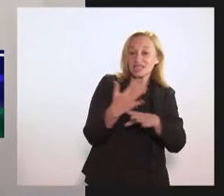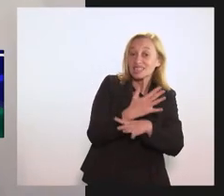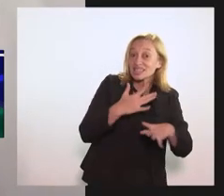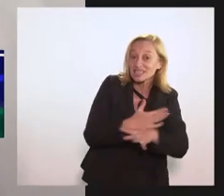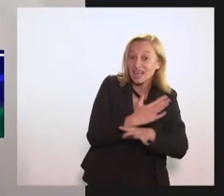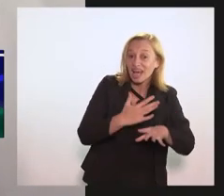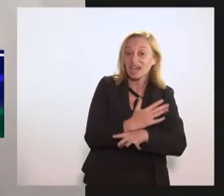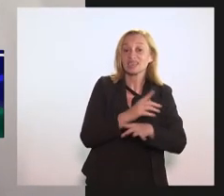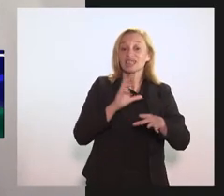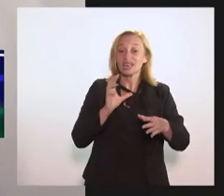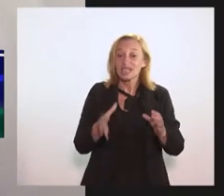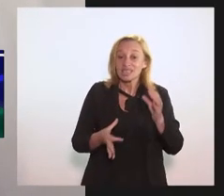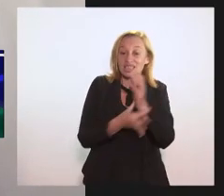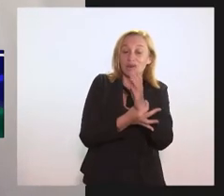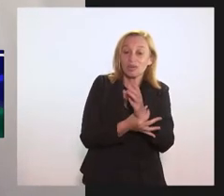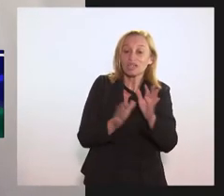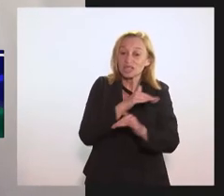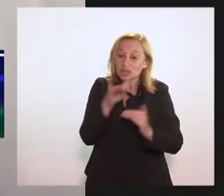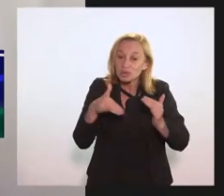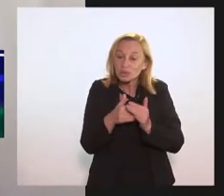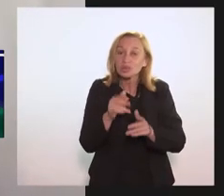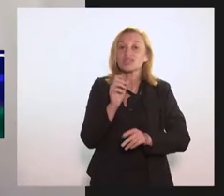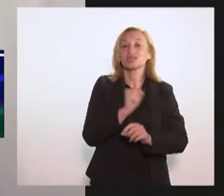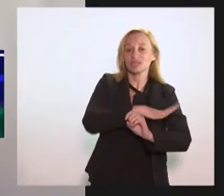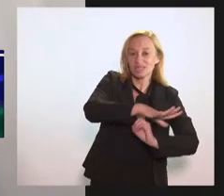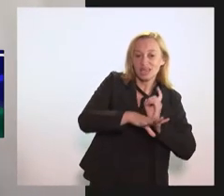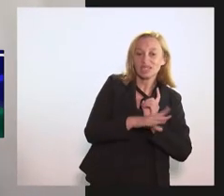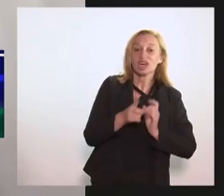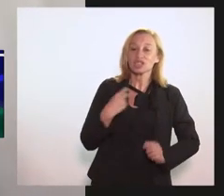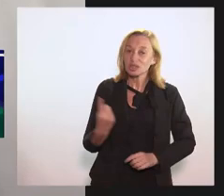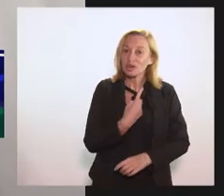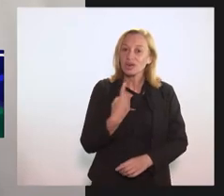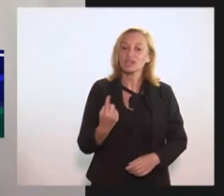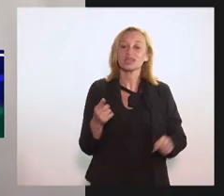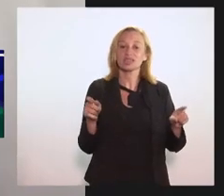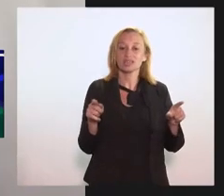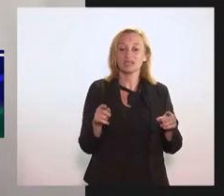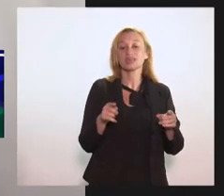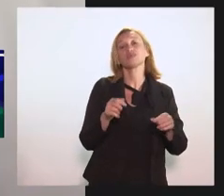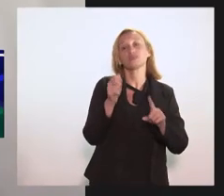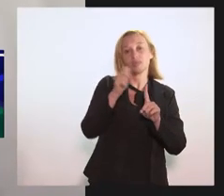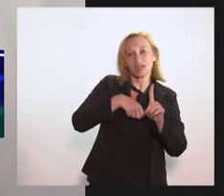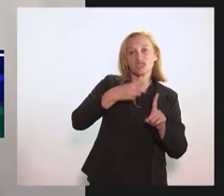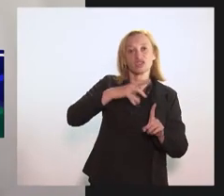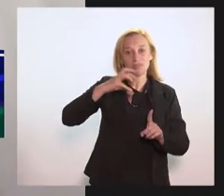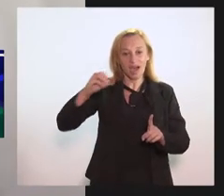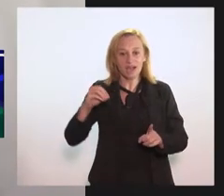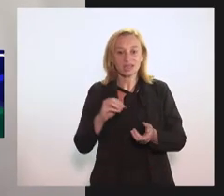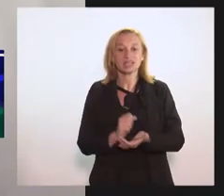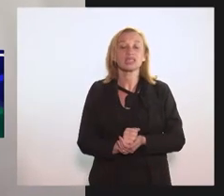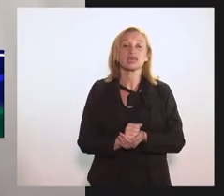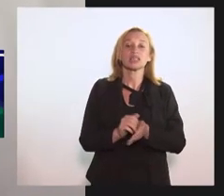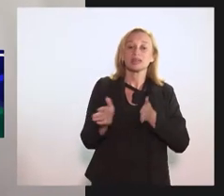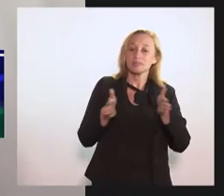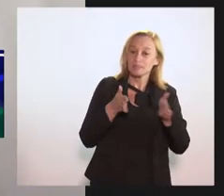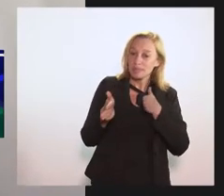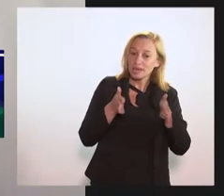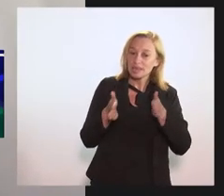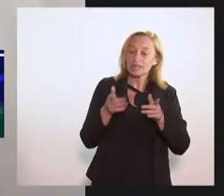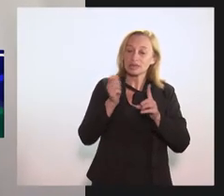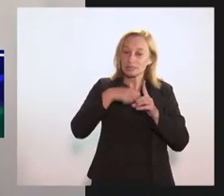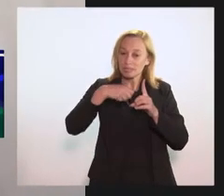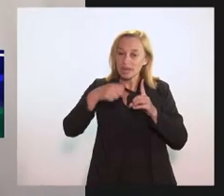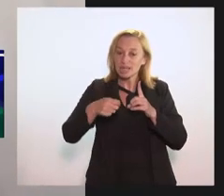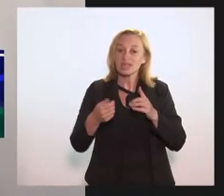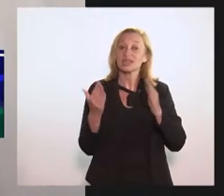na proteção de toda a sociedade. Nós estamos ainda no mês de março e durante todo esse mês,